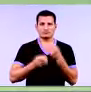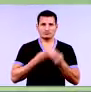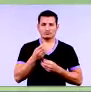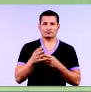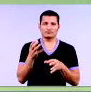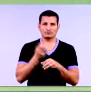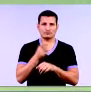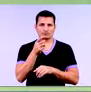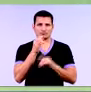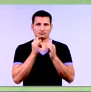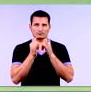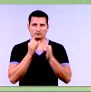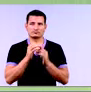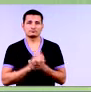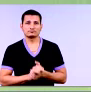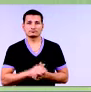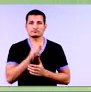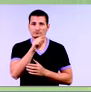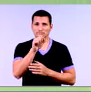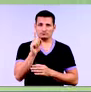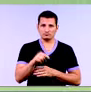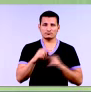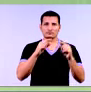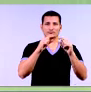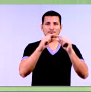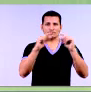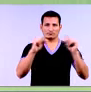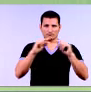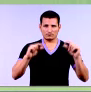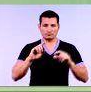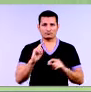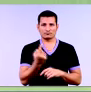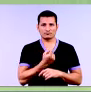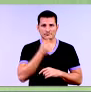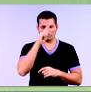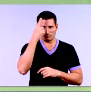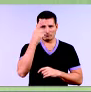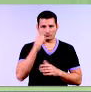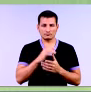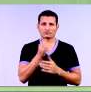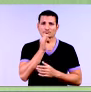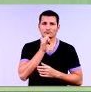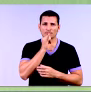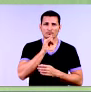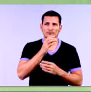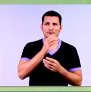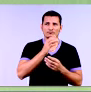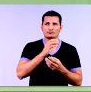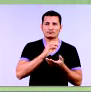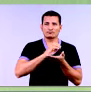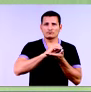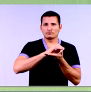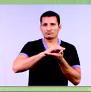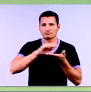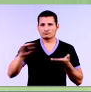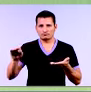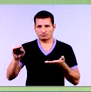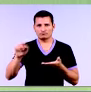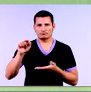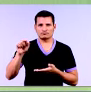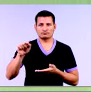Rapidamente, este é o formulário que nós criamos como exemplo, que envia a página para esta action, para este